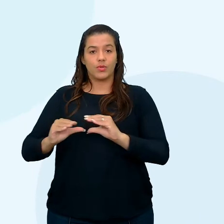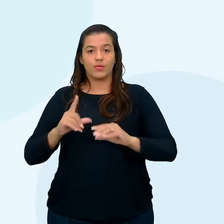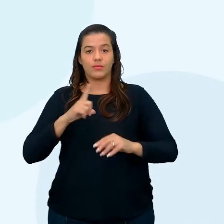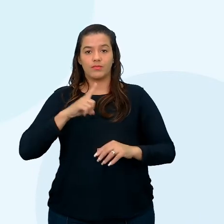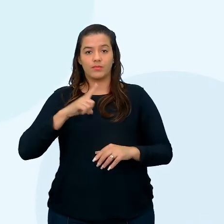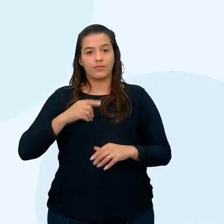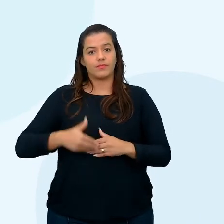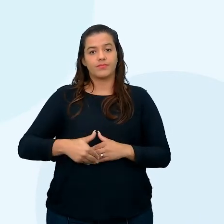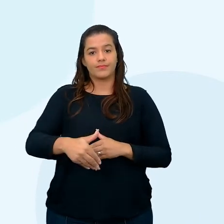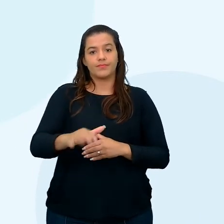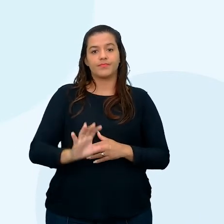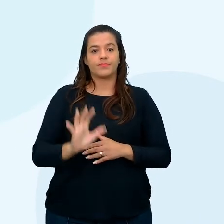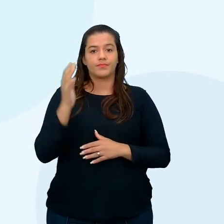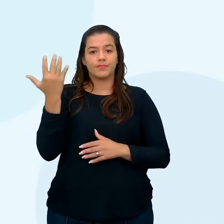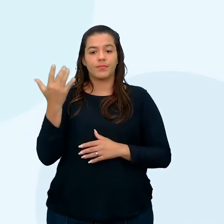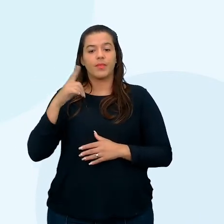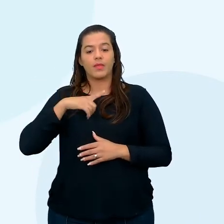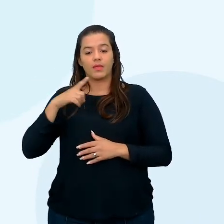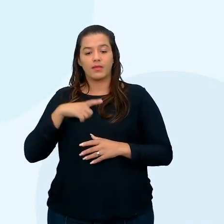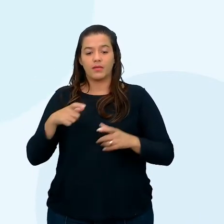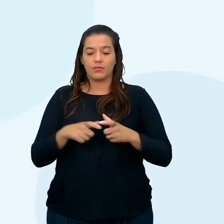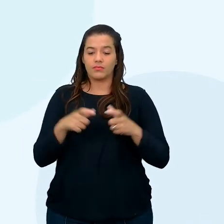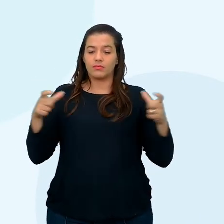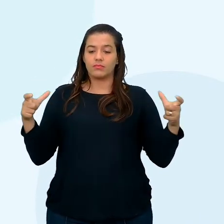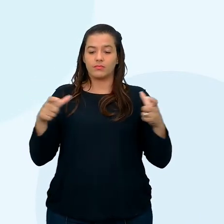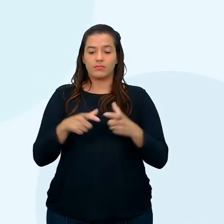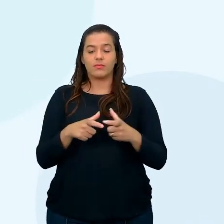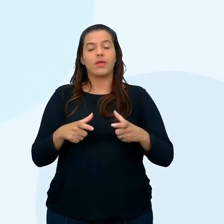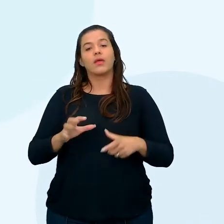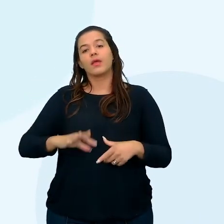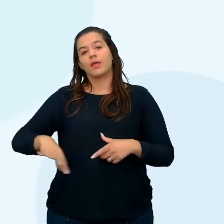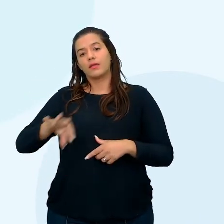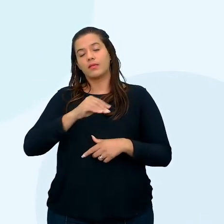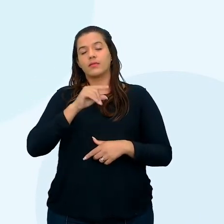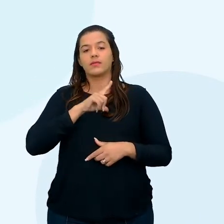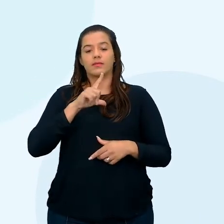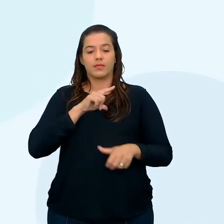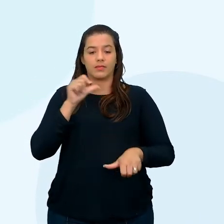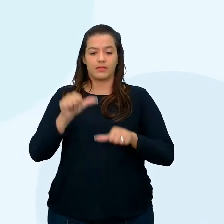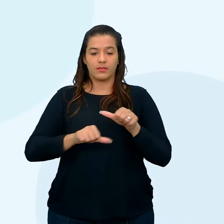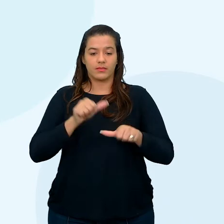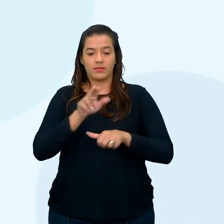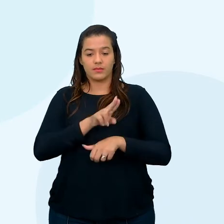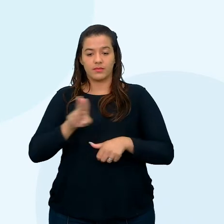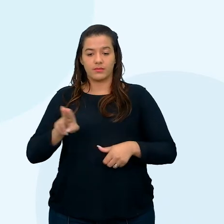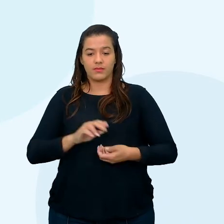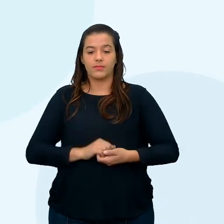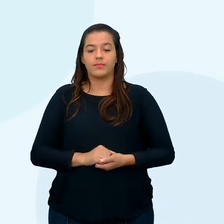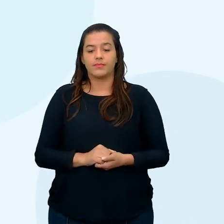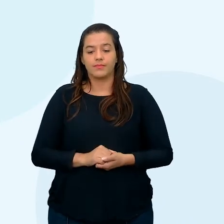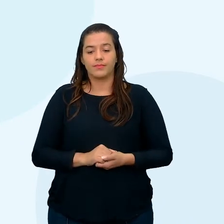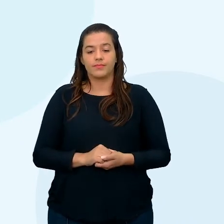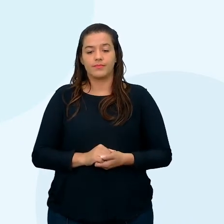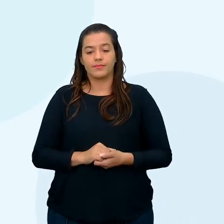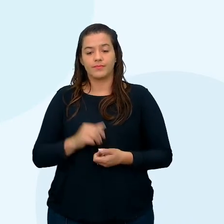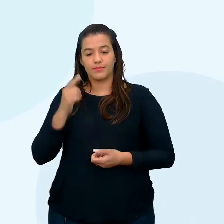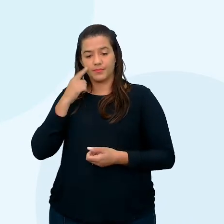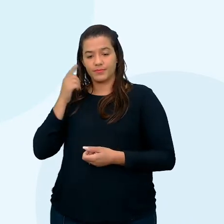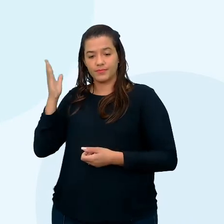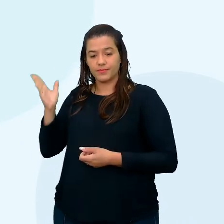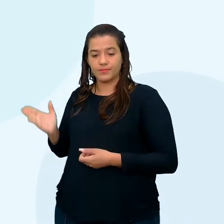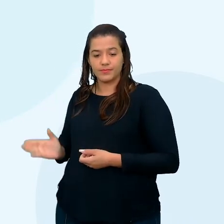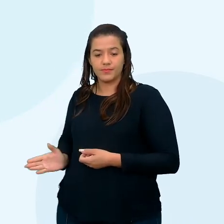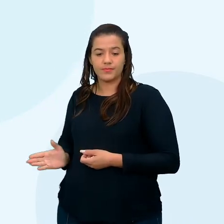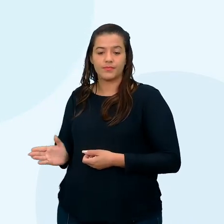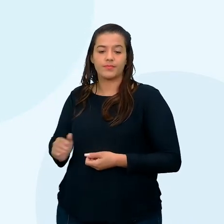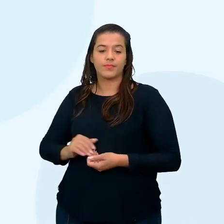aí o tamanho desses minerais que aí ele sofre essa classificação, tá? Entre sílica, silt,